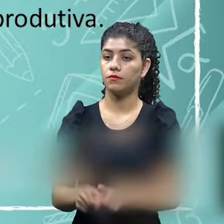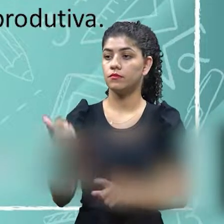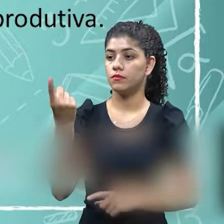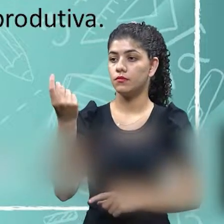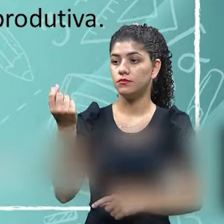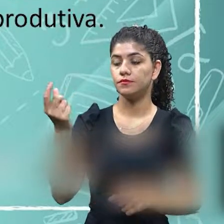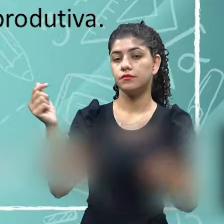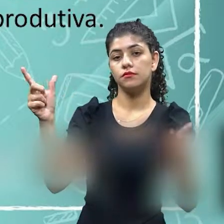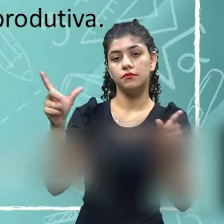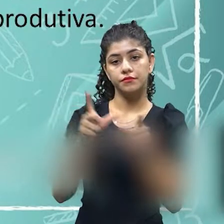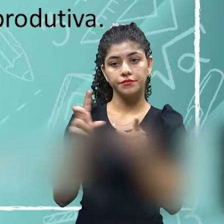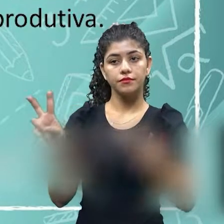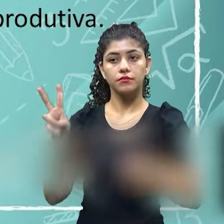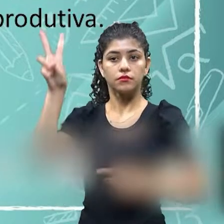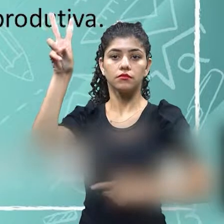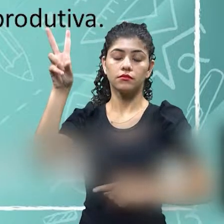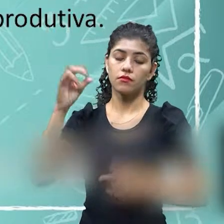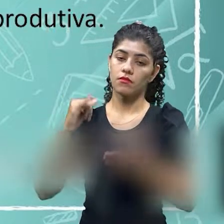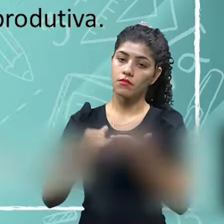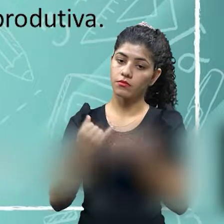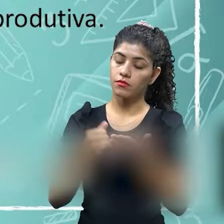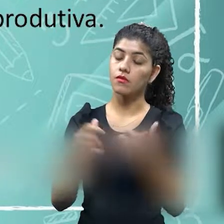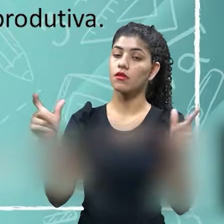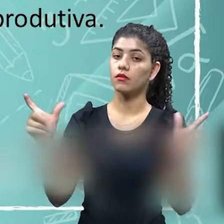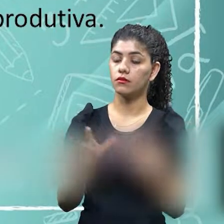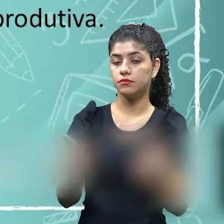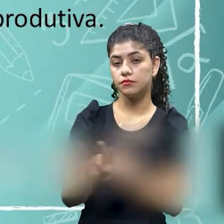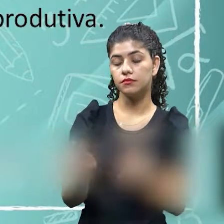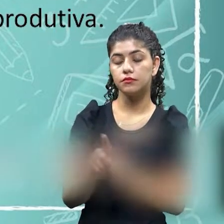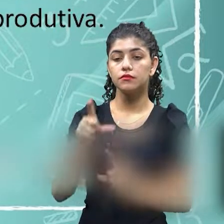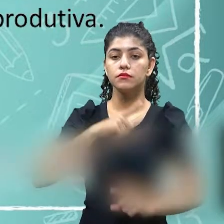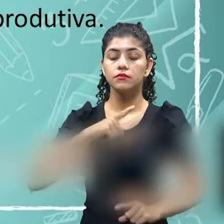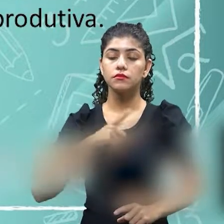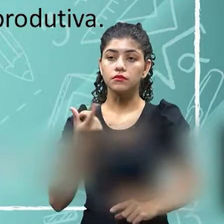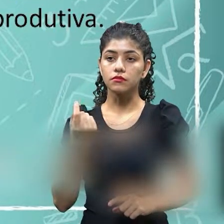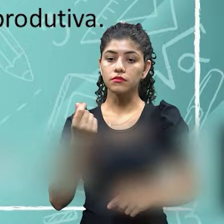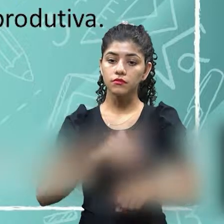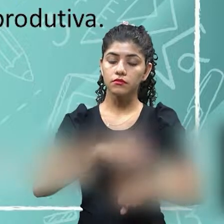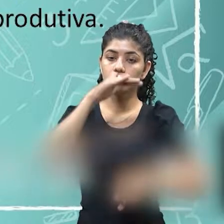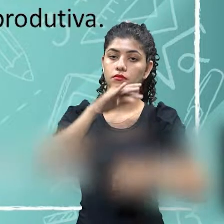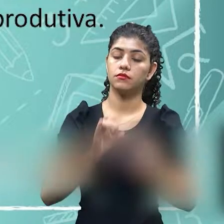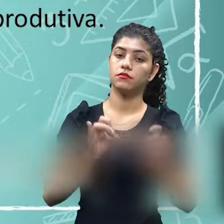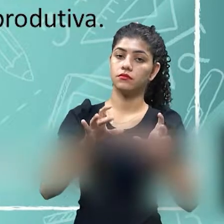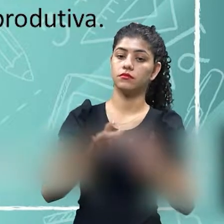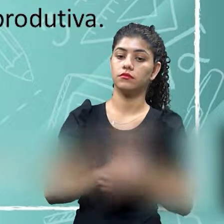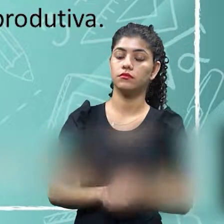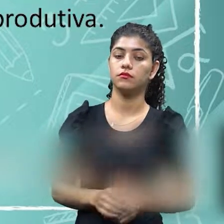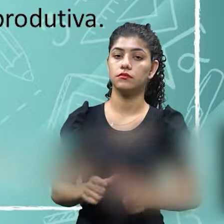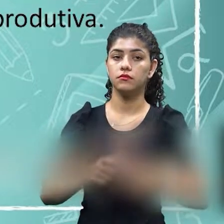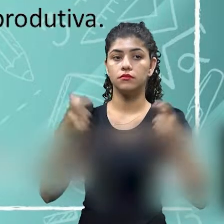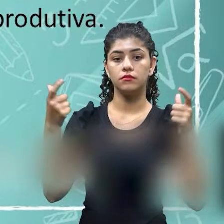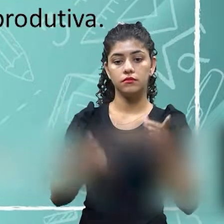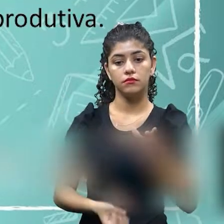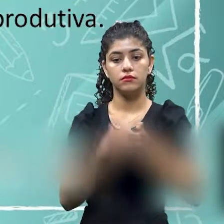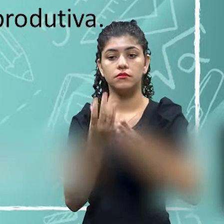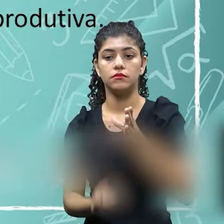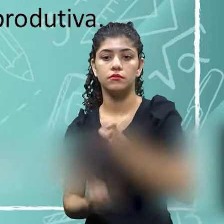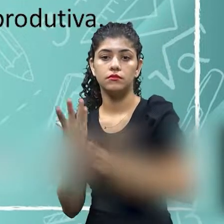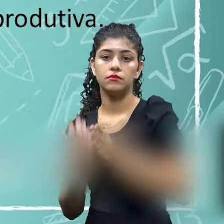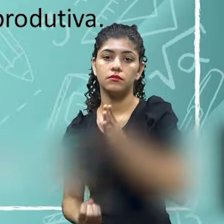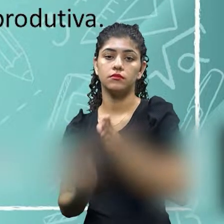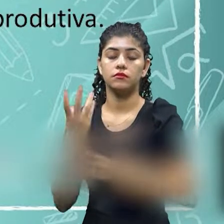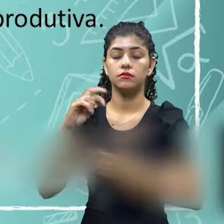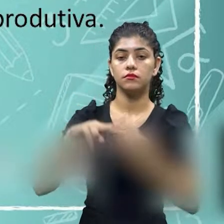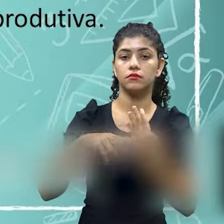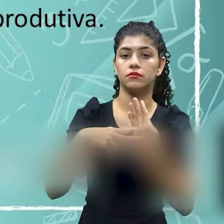das taxas alfandegárias aumenta a margem de lucro das empresas, com margem maior há incentivo para aumento de produção